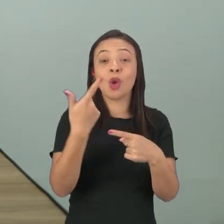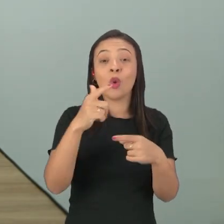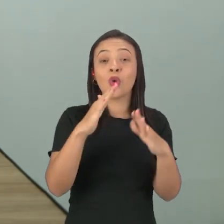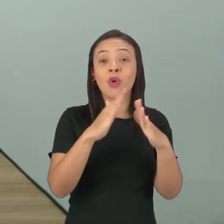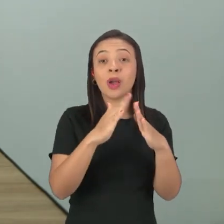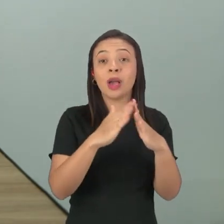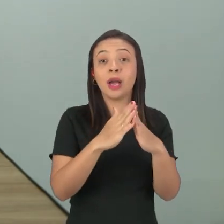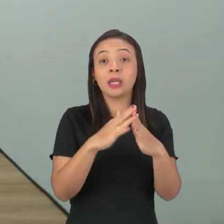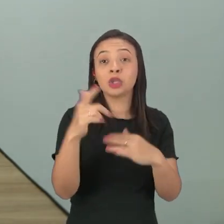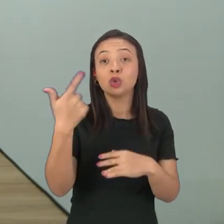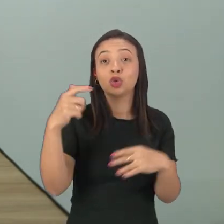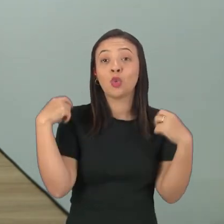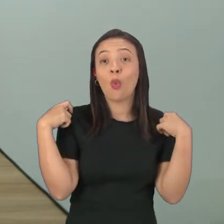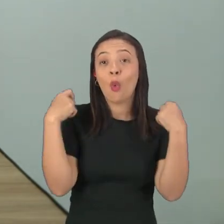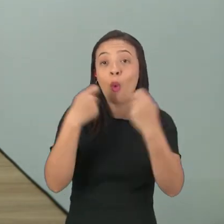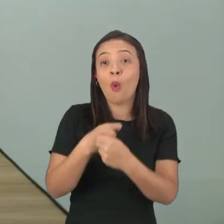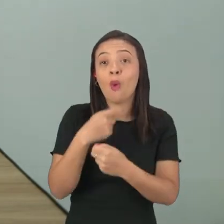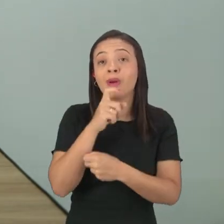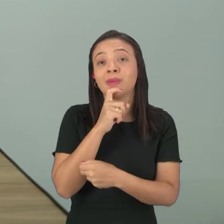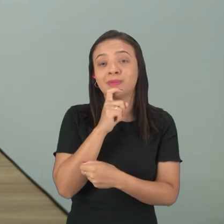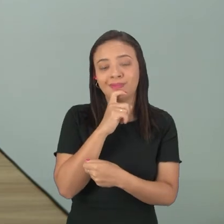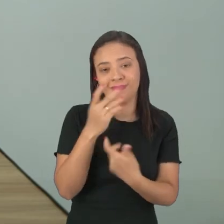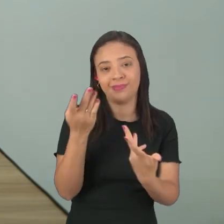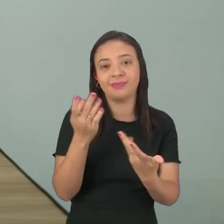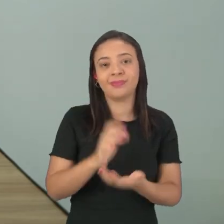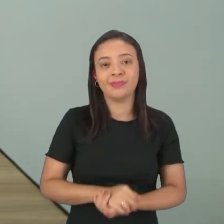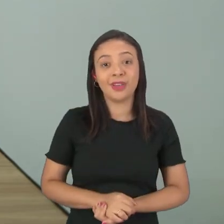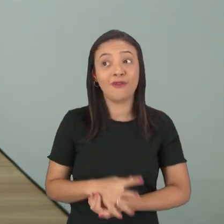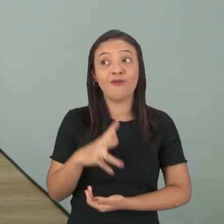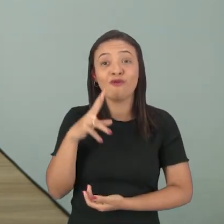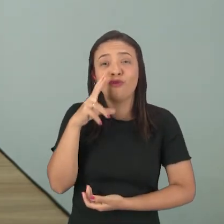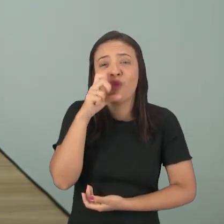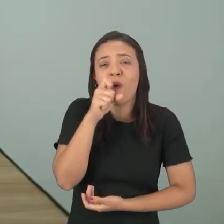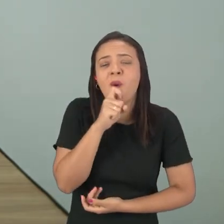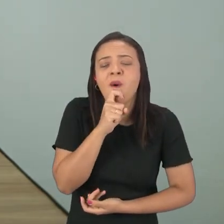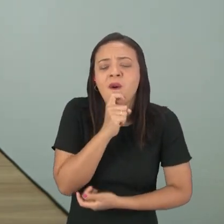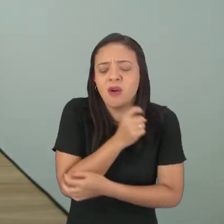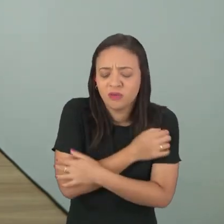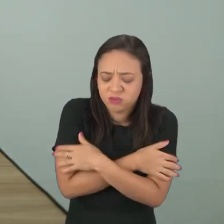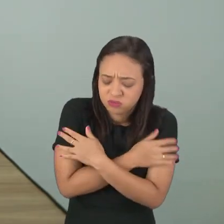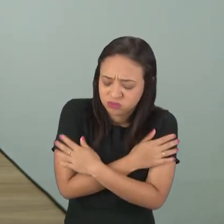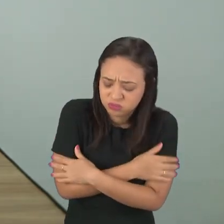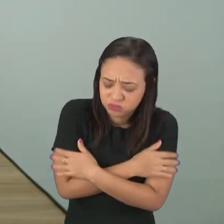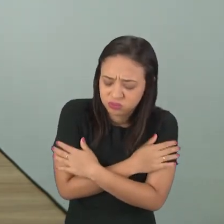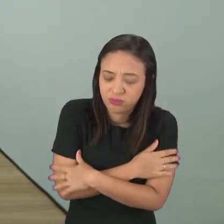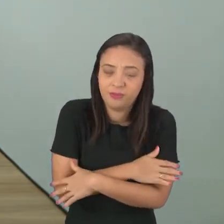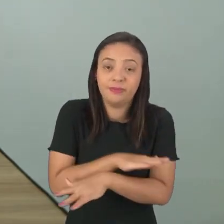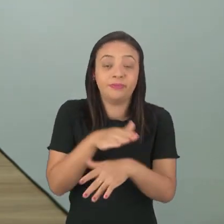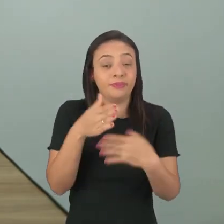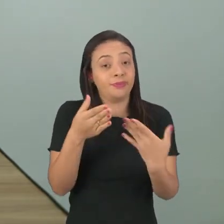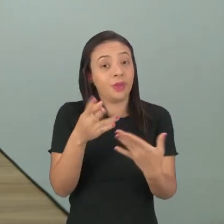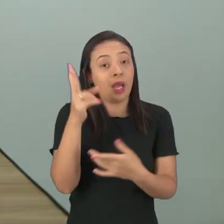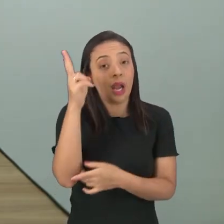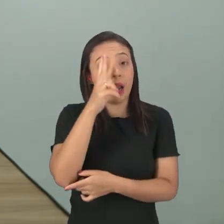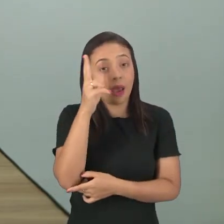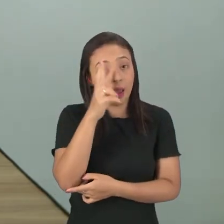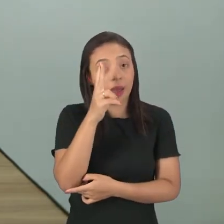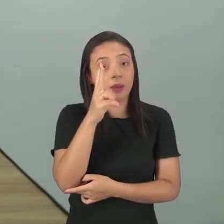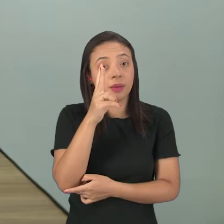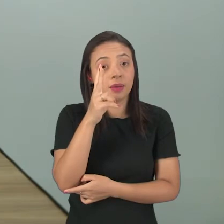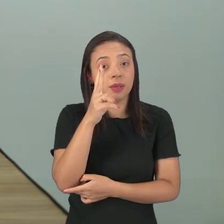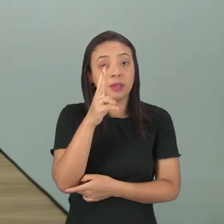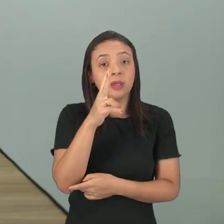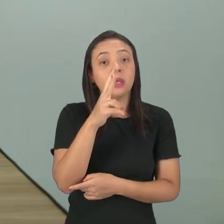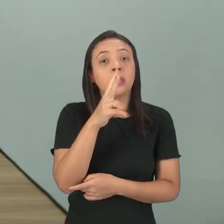como se agasalhar daquele inverno né forte e aí lembrando voltando da